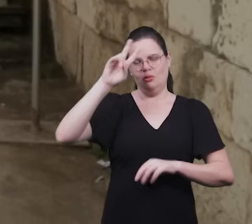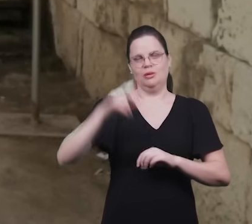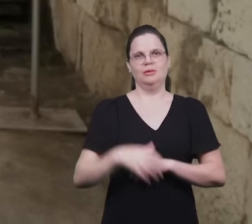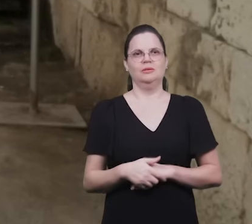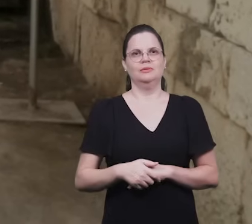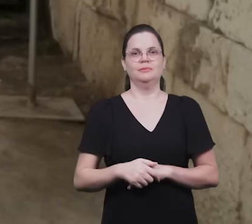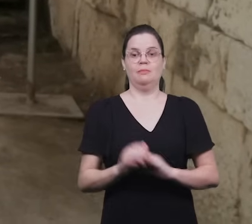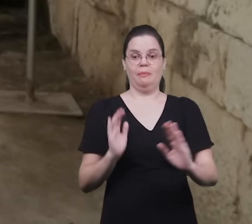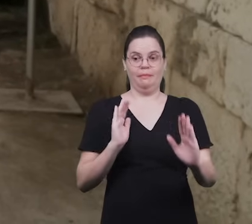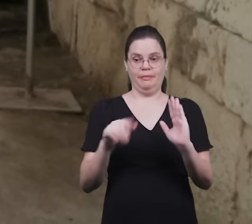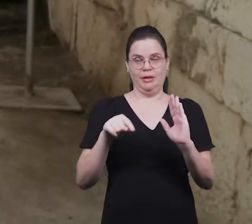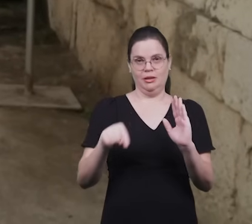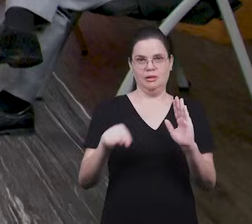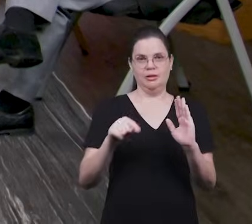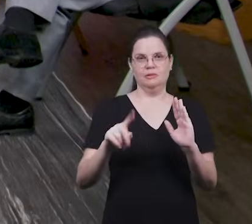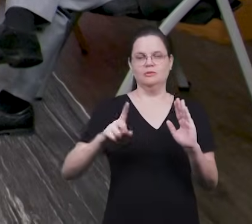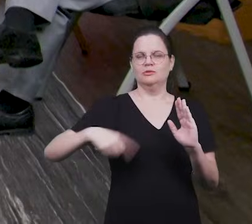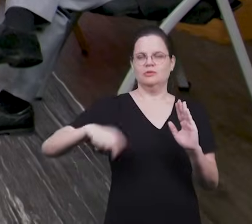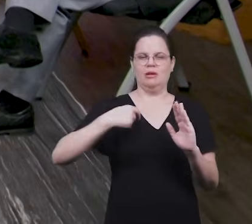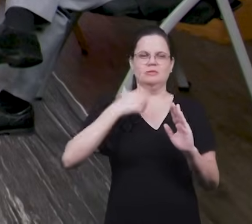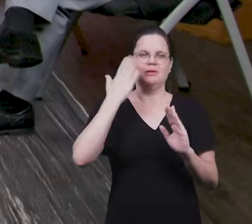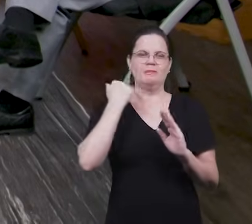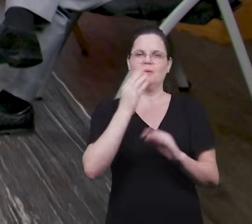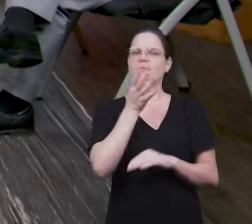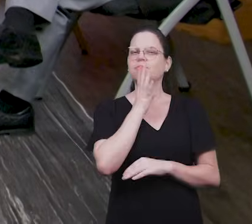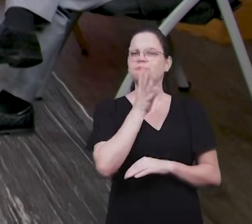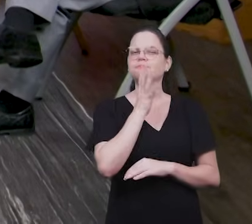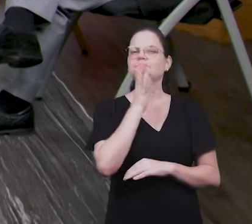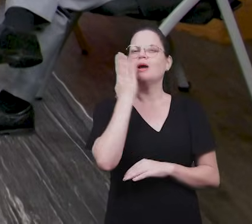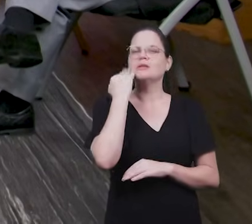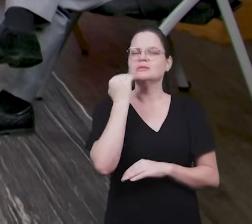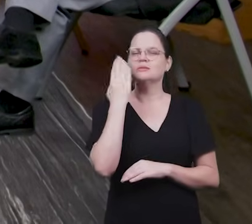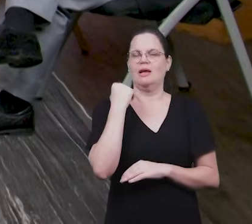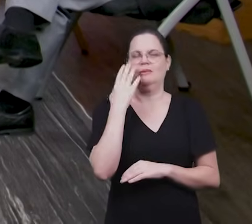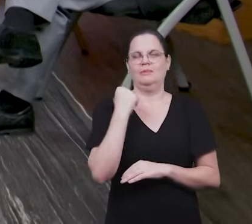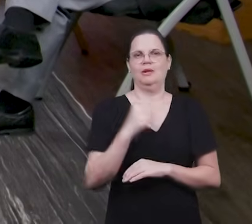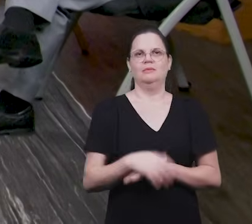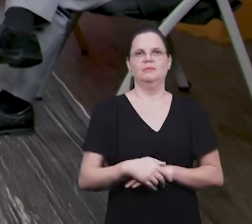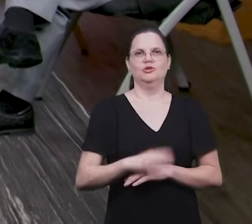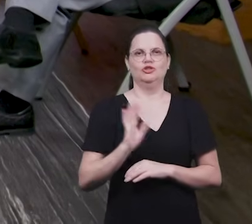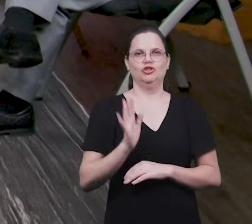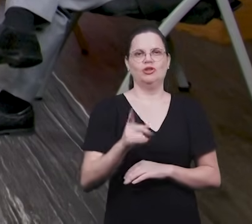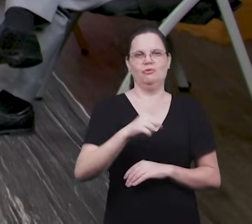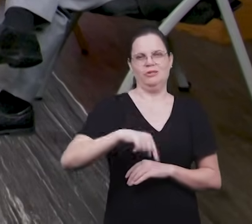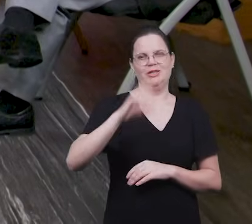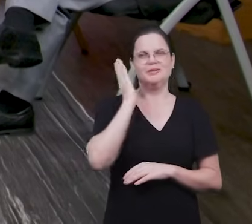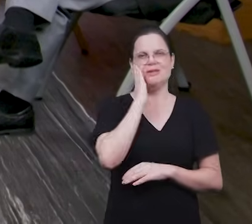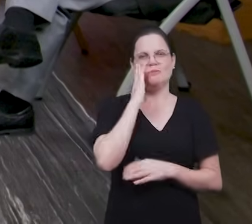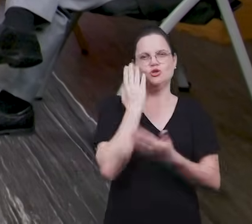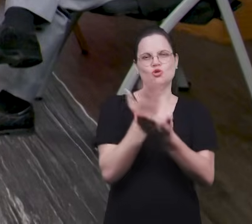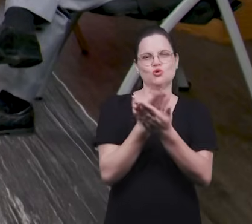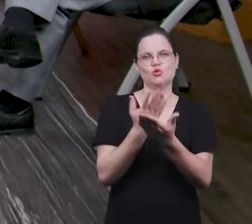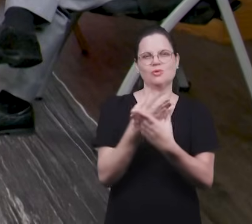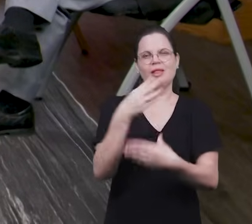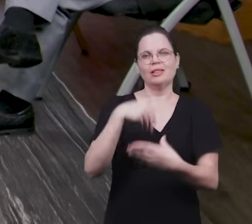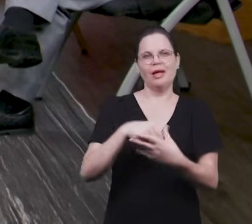esse período ele é até conhecido, faz parte, inclusive, da grade do ensino médio. A gente estuda a